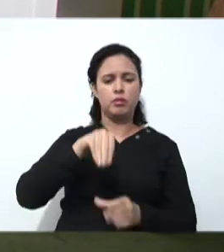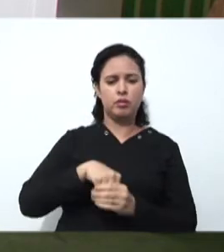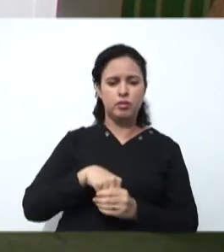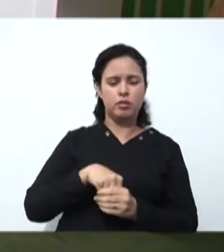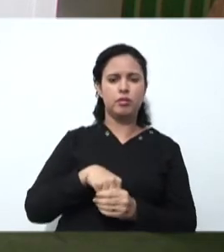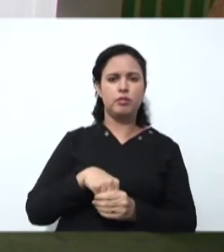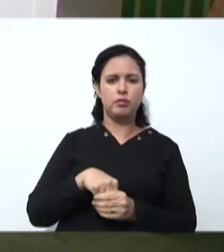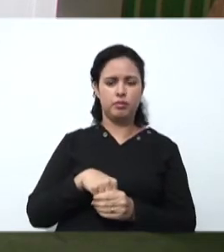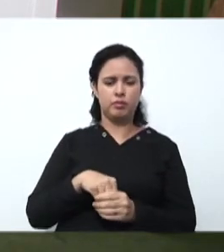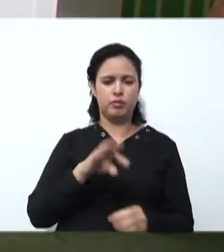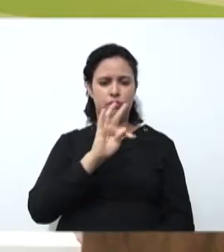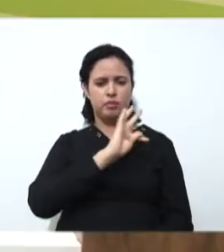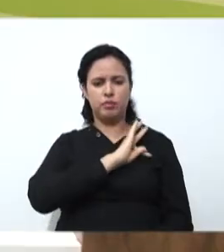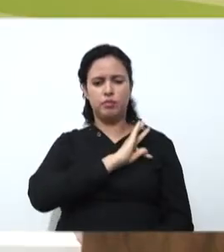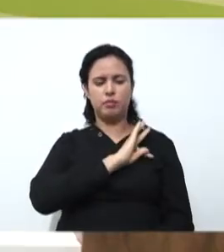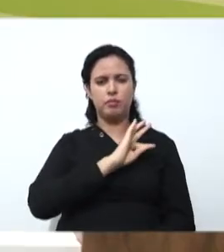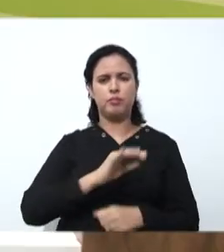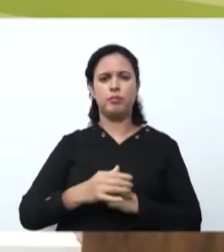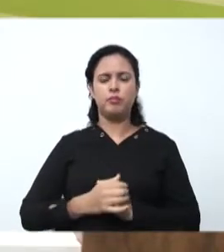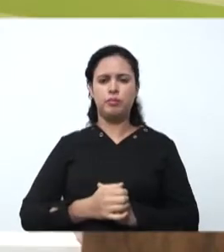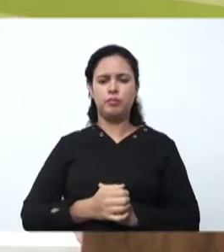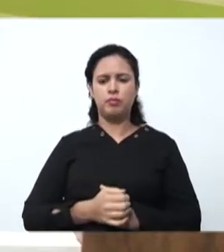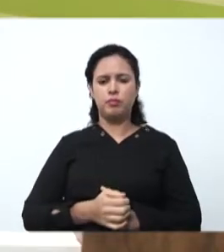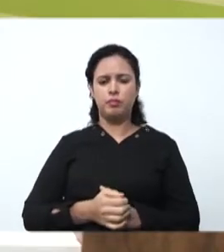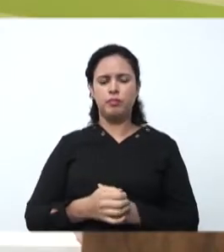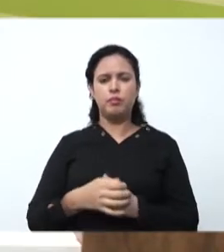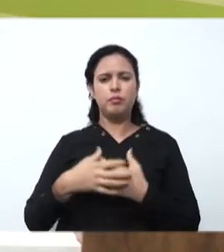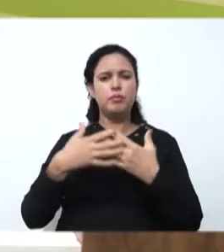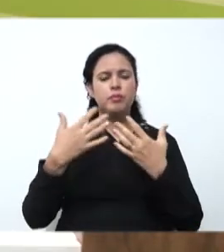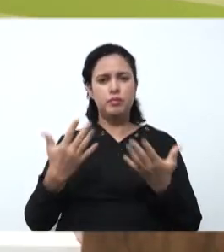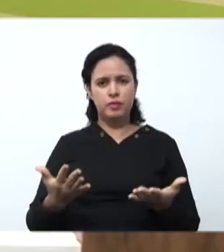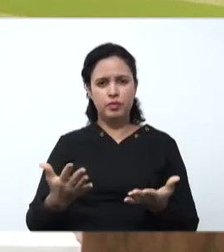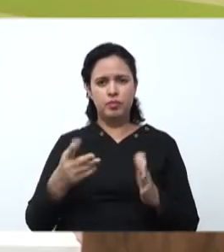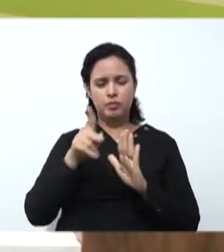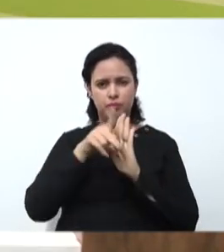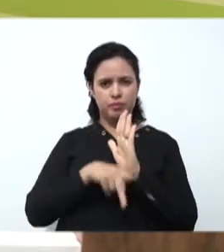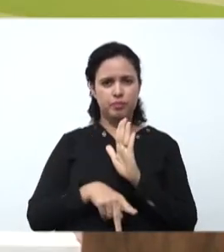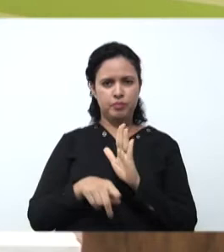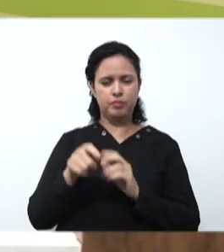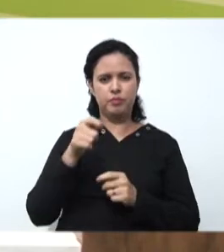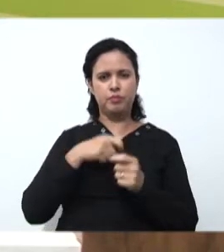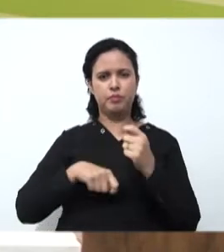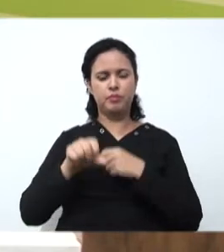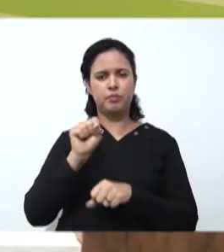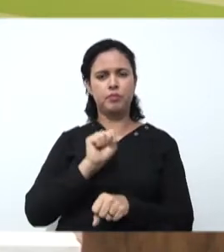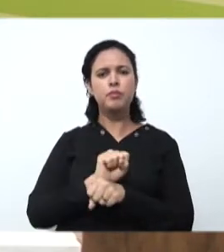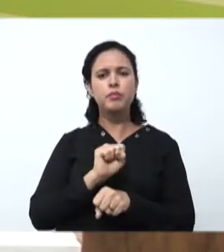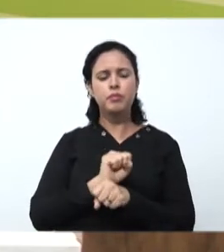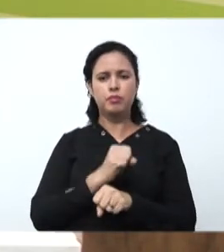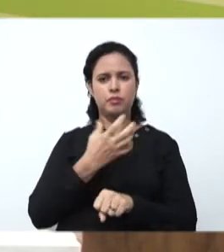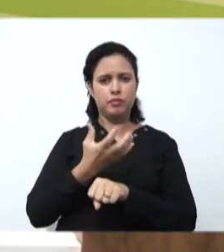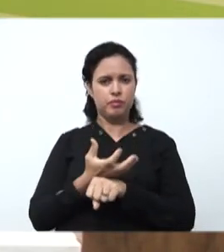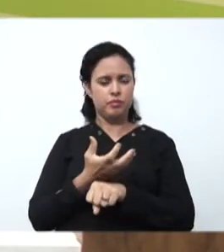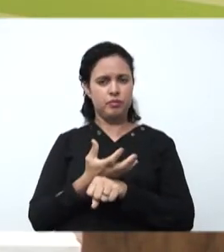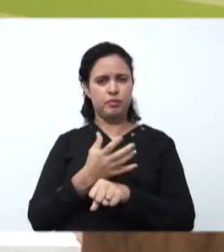em cooperativismo. O plano de negócio é o que a gente espera dessa disciplina, né? Que ela também